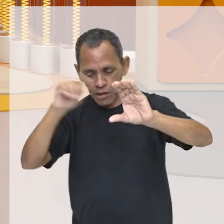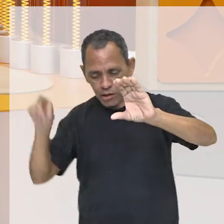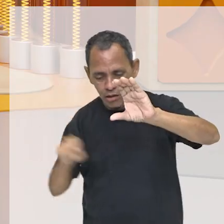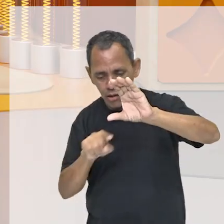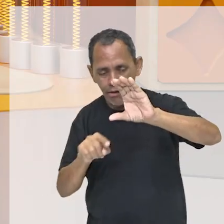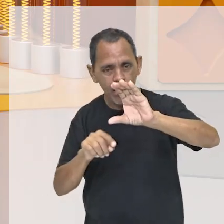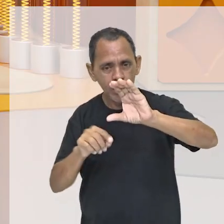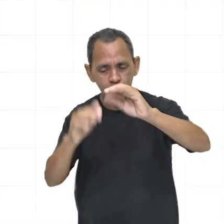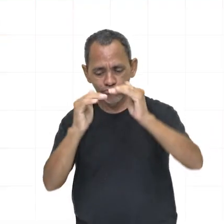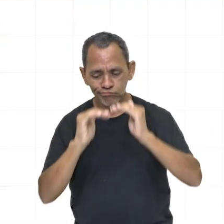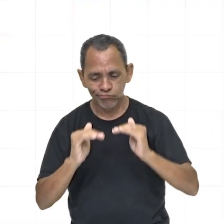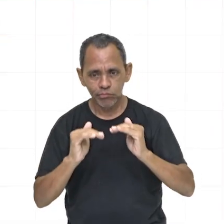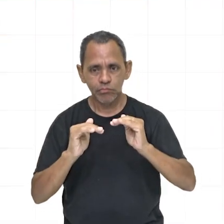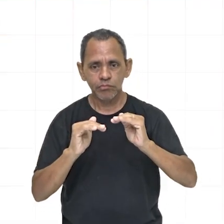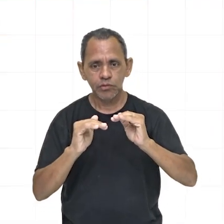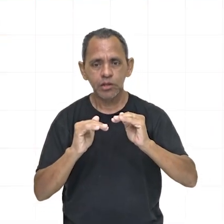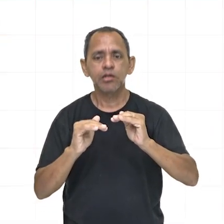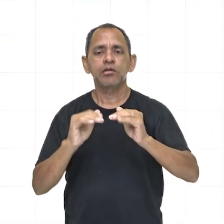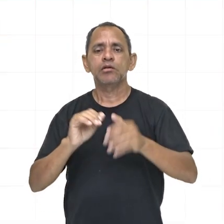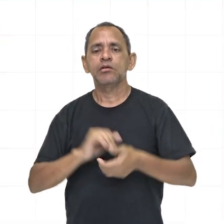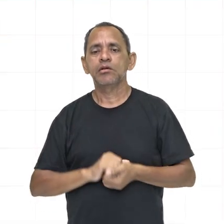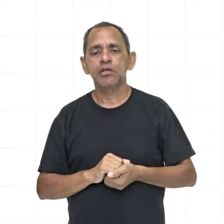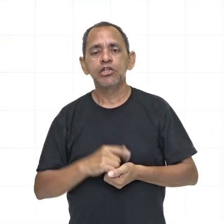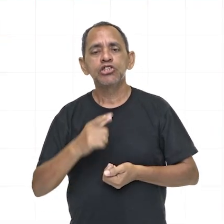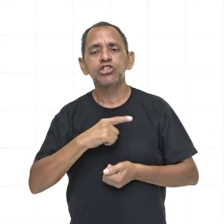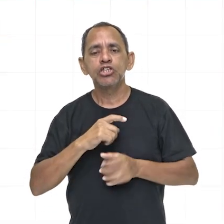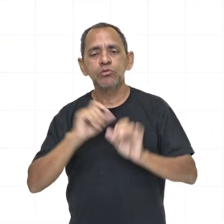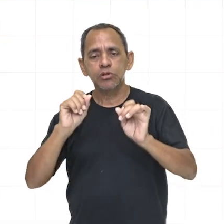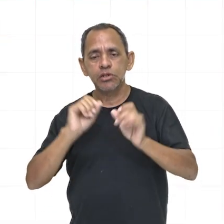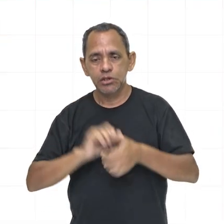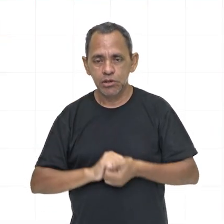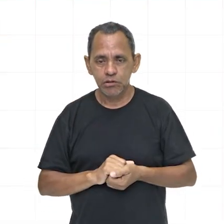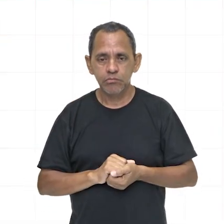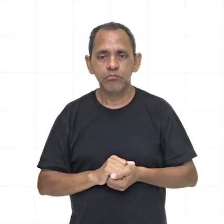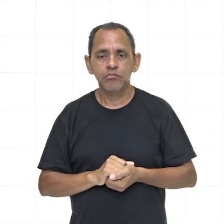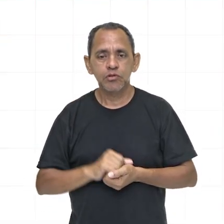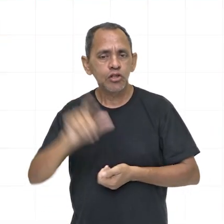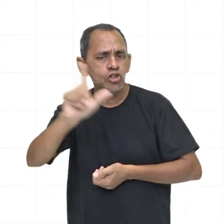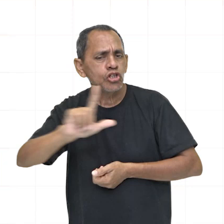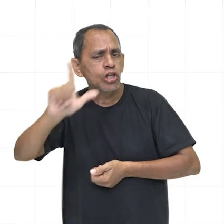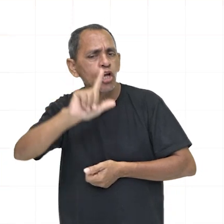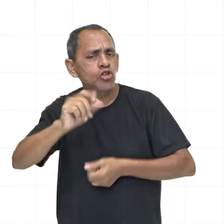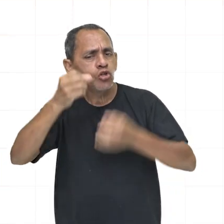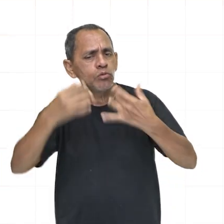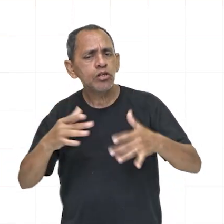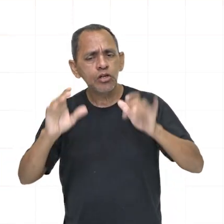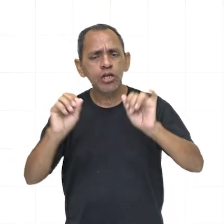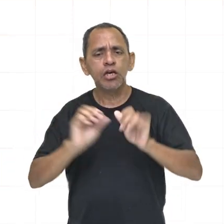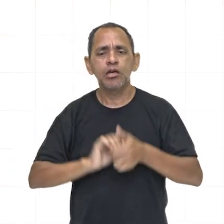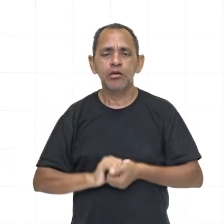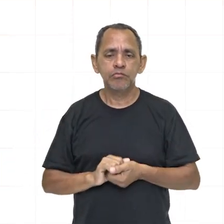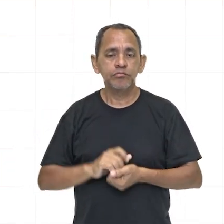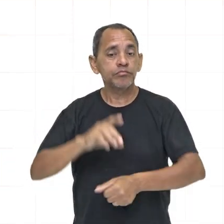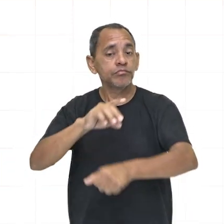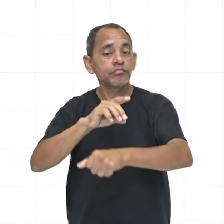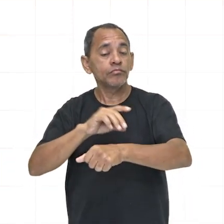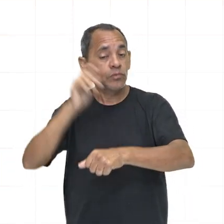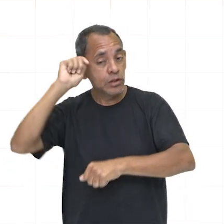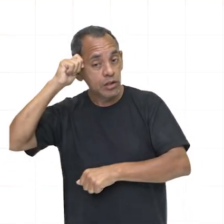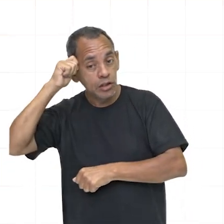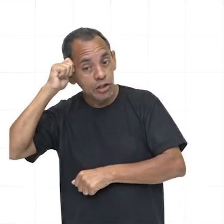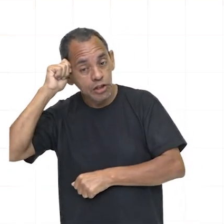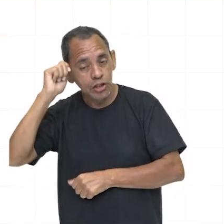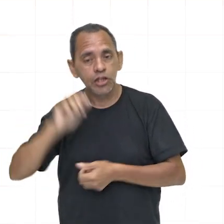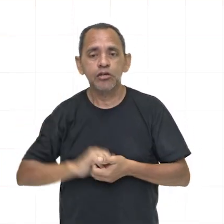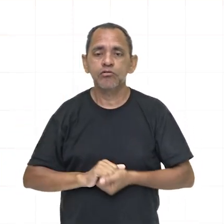essas civilizações, nós vemos lá na literatura que elas são conhecidas como civilizações negro-africanas, tá? Então o